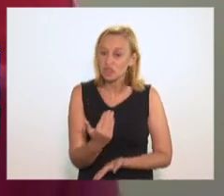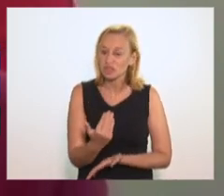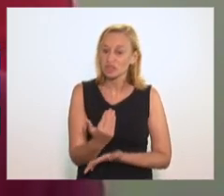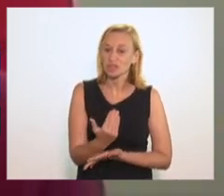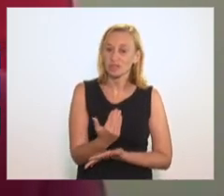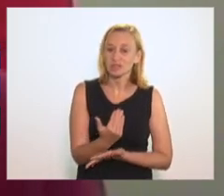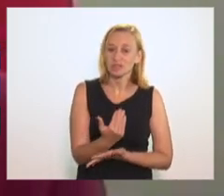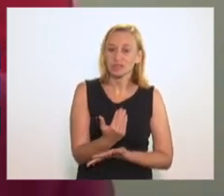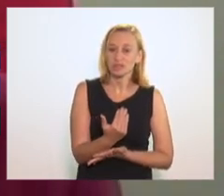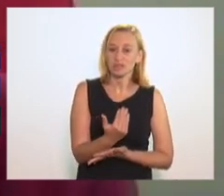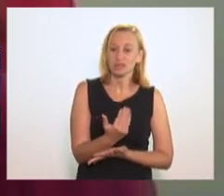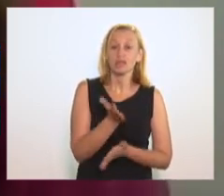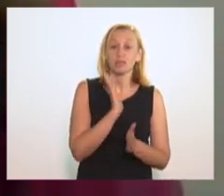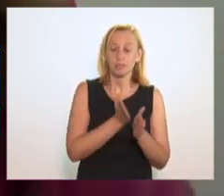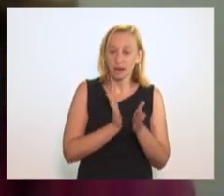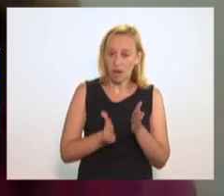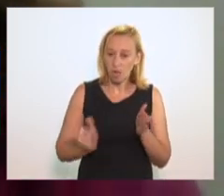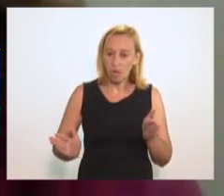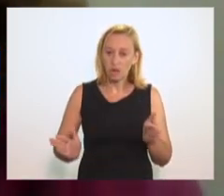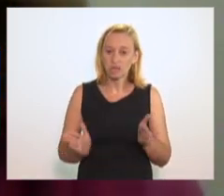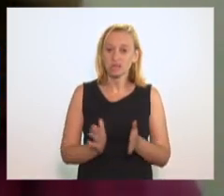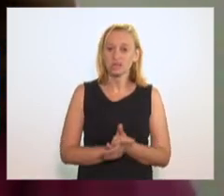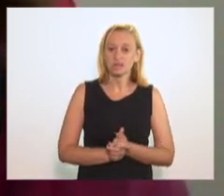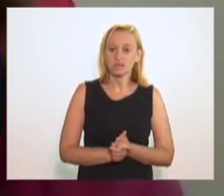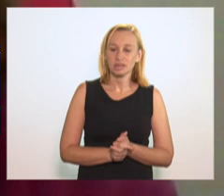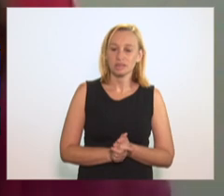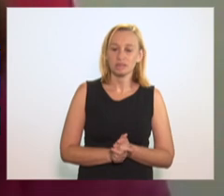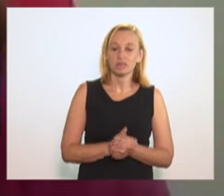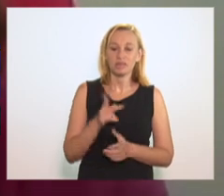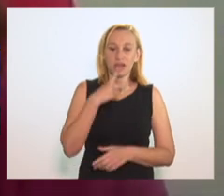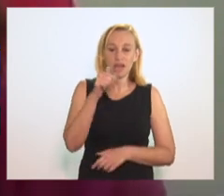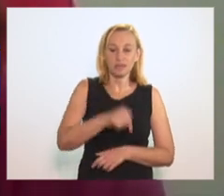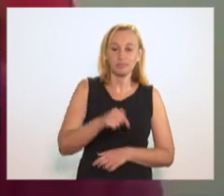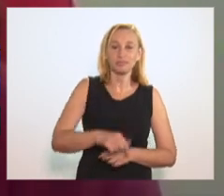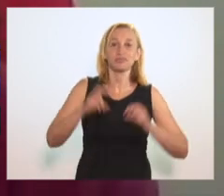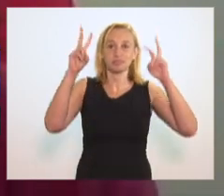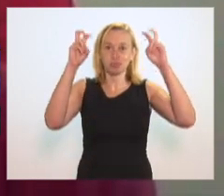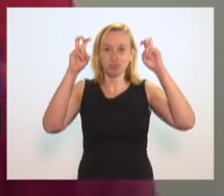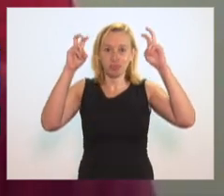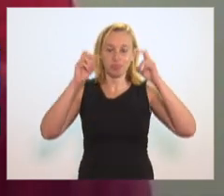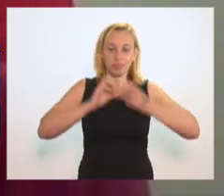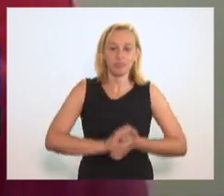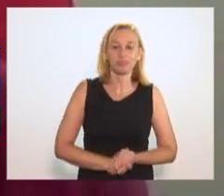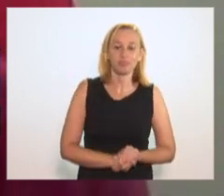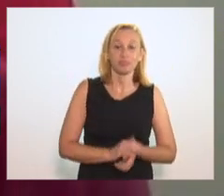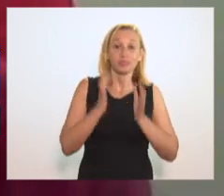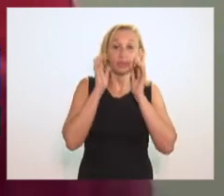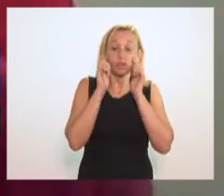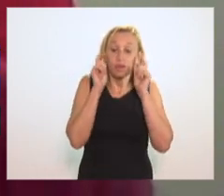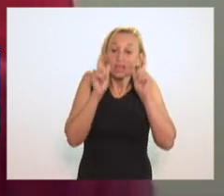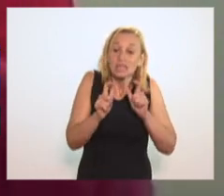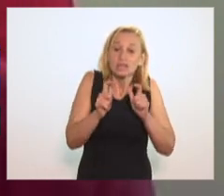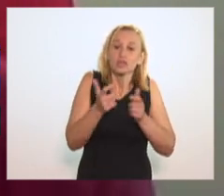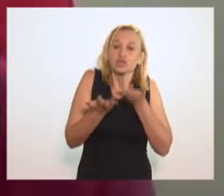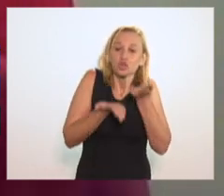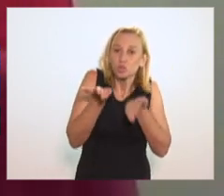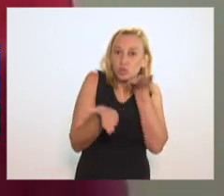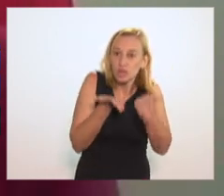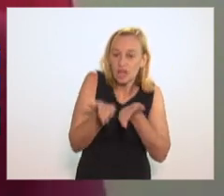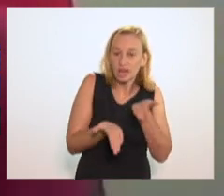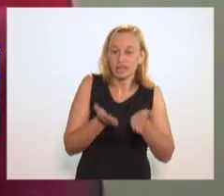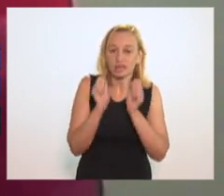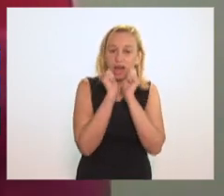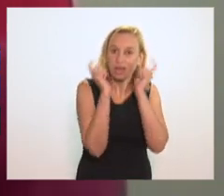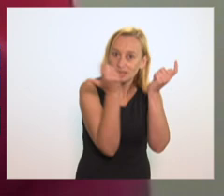intervenção pela ordem para trazer aqui um tema que merece uma atenção e cuidado por parte dessa